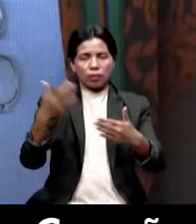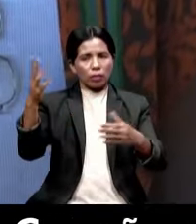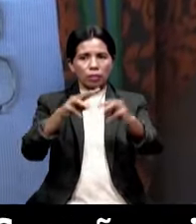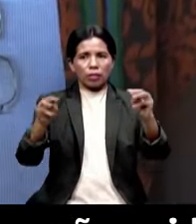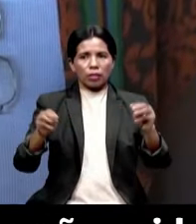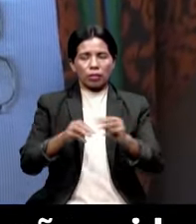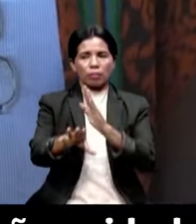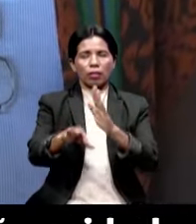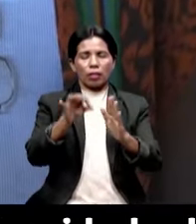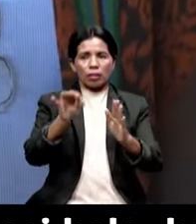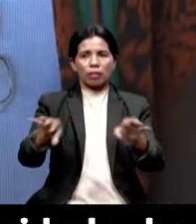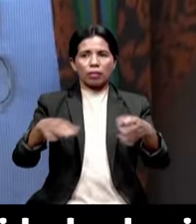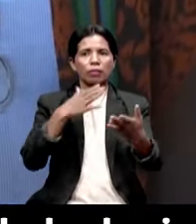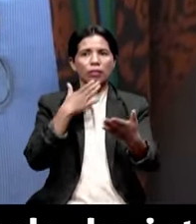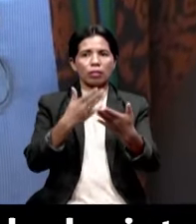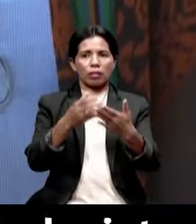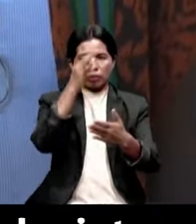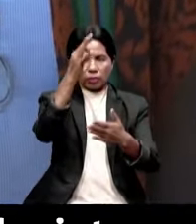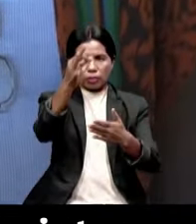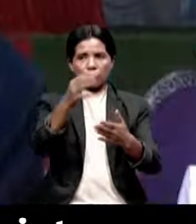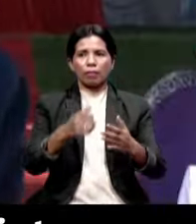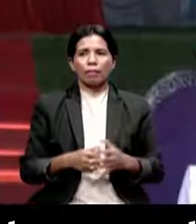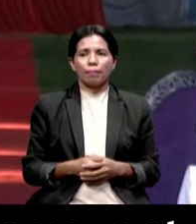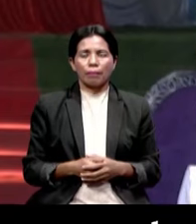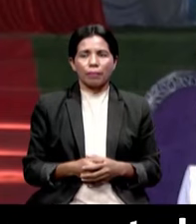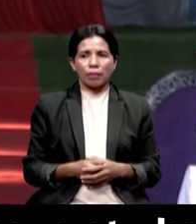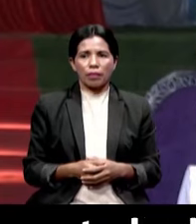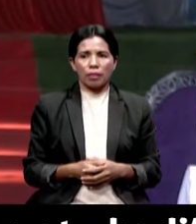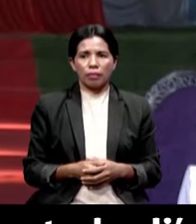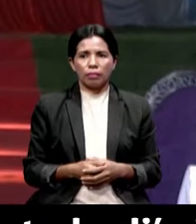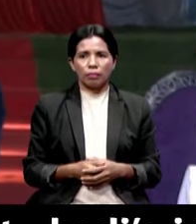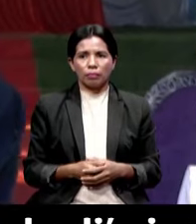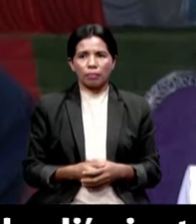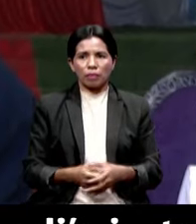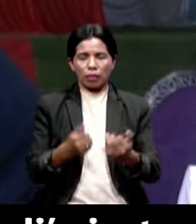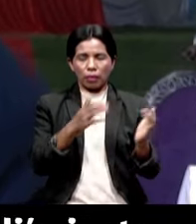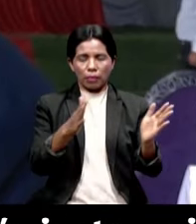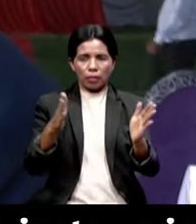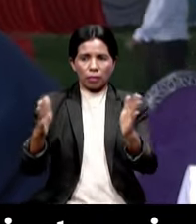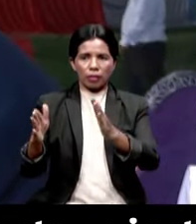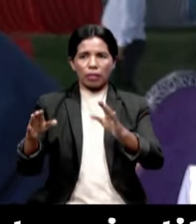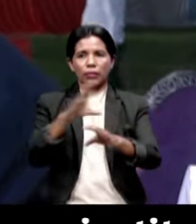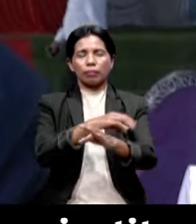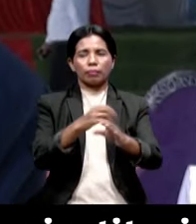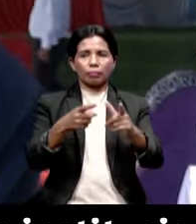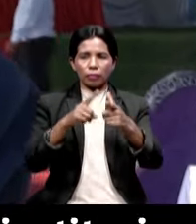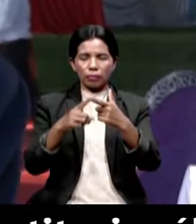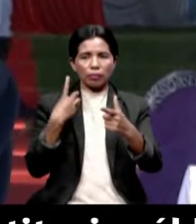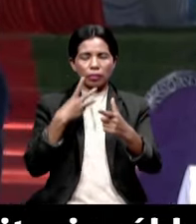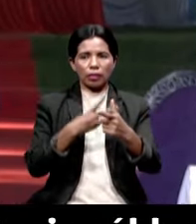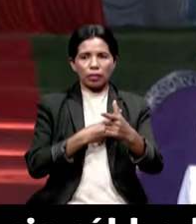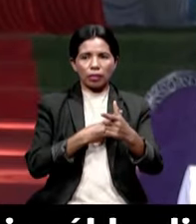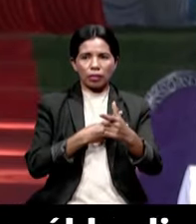nune belehetan prestasaun dia ia futuro. No Câmara Municipal. Agora, preparação ba condição mínimo, ita dadaung